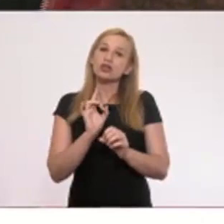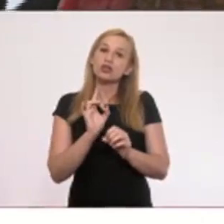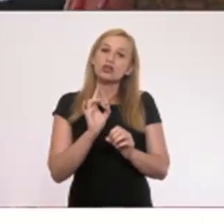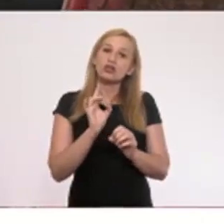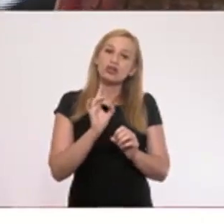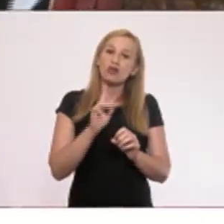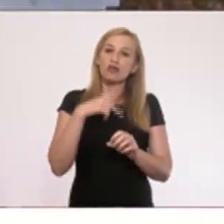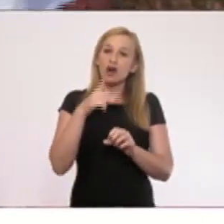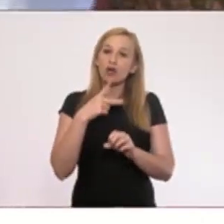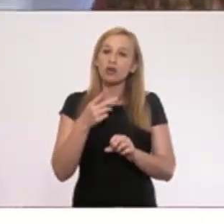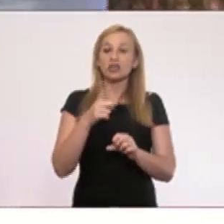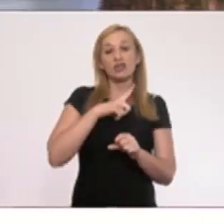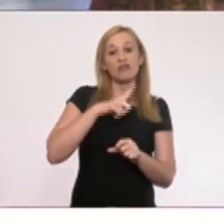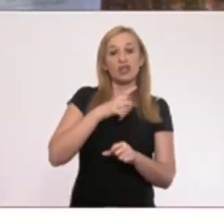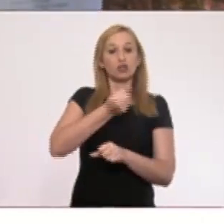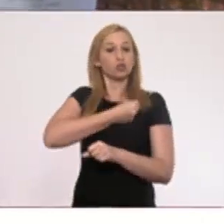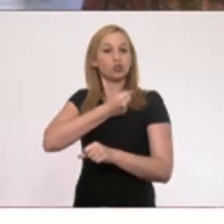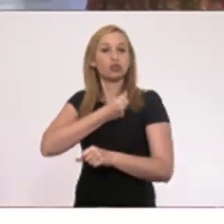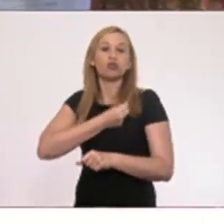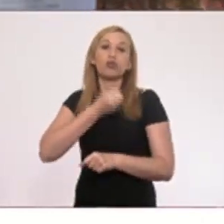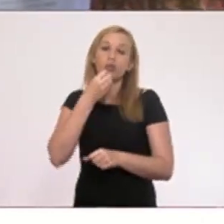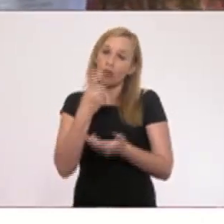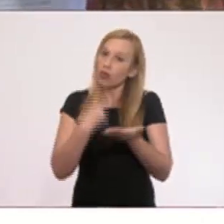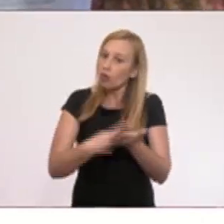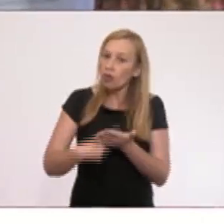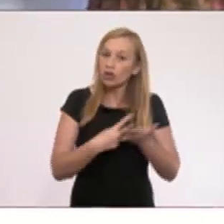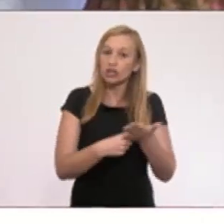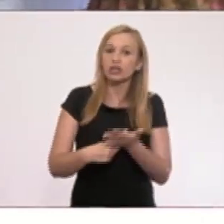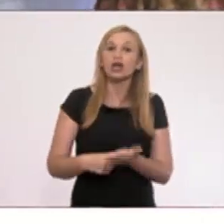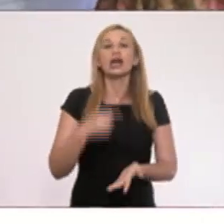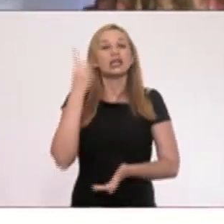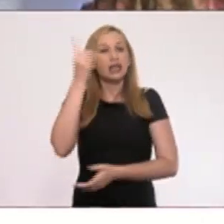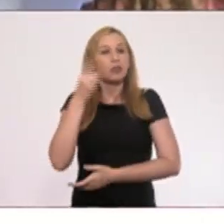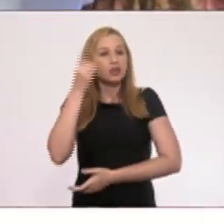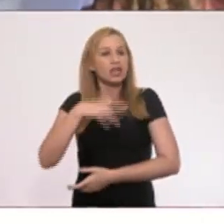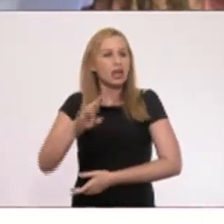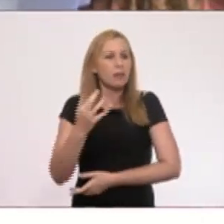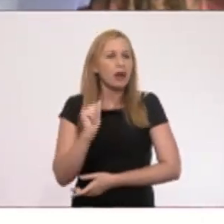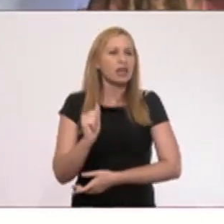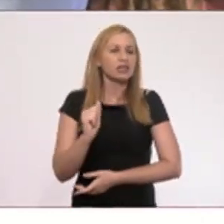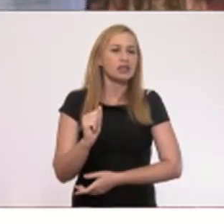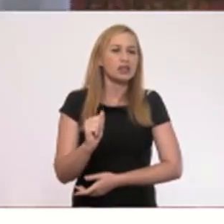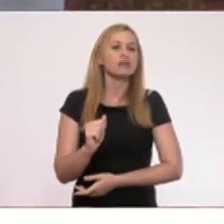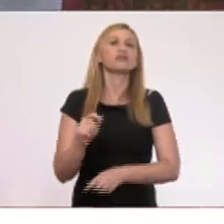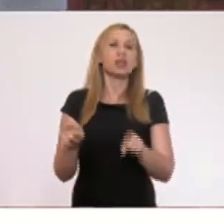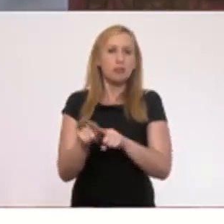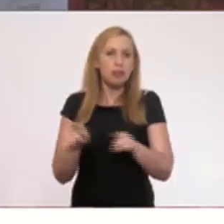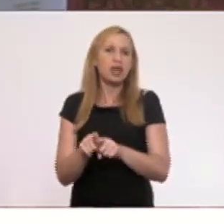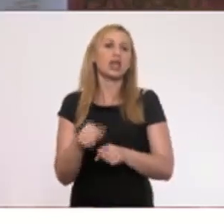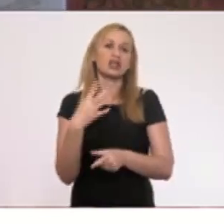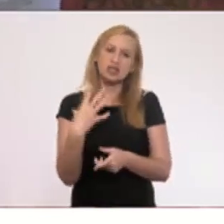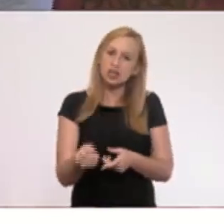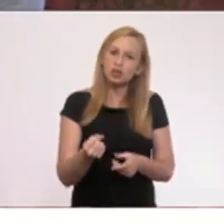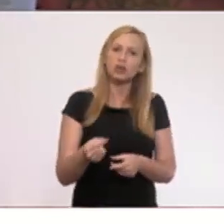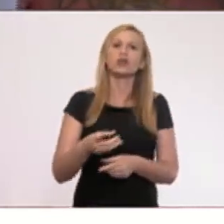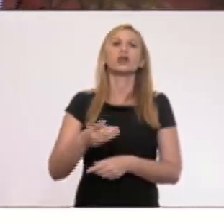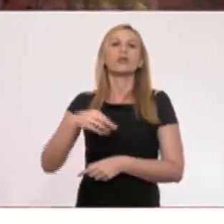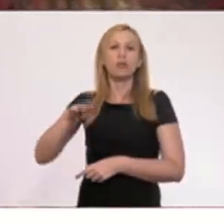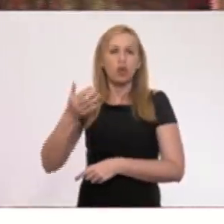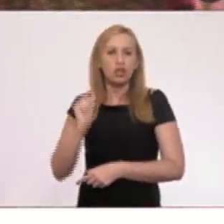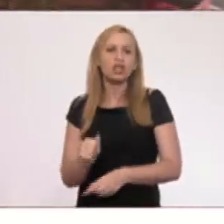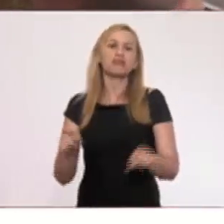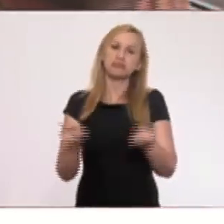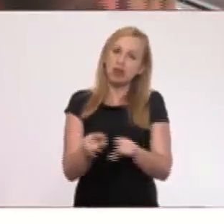a maioria dos acordos. Deputada Mata Rocha, se me permite dizer, concordou. Deputada Mônica Francisco